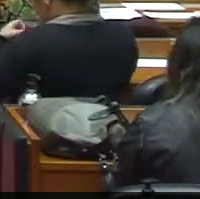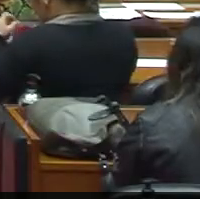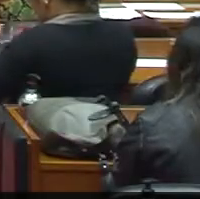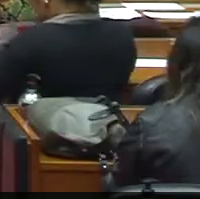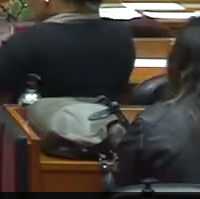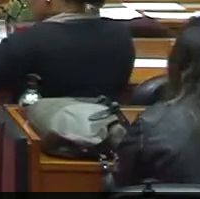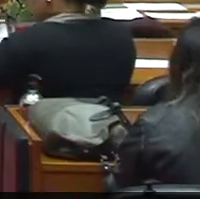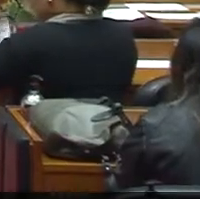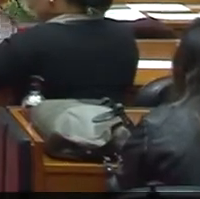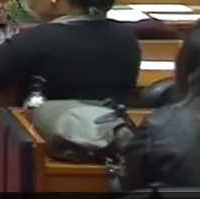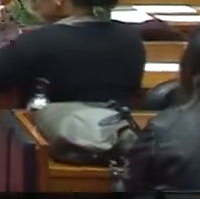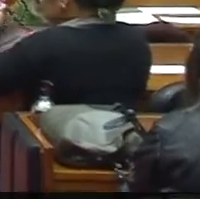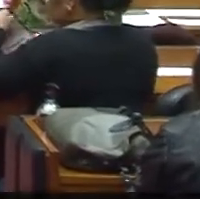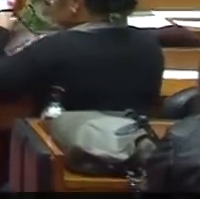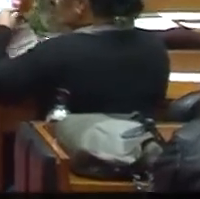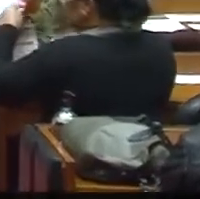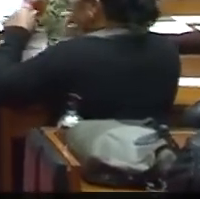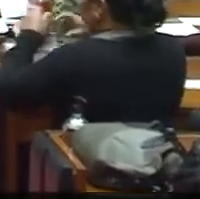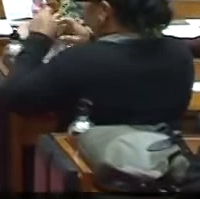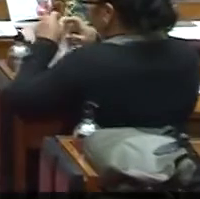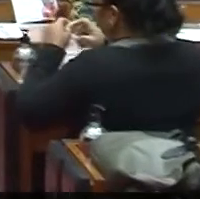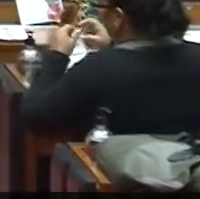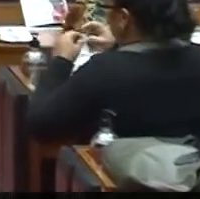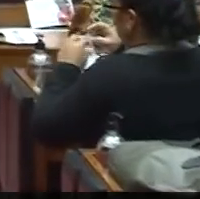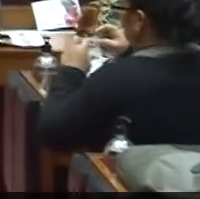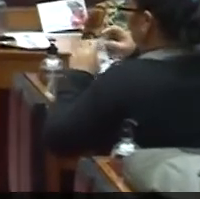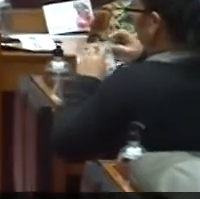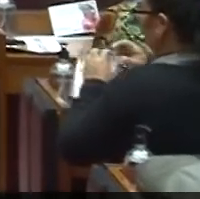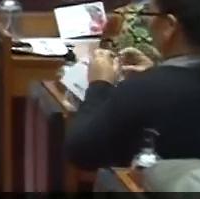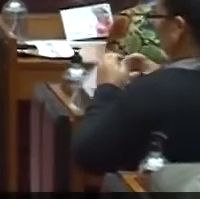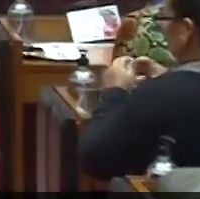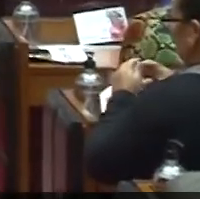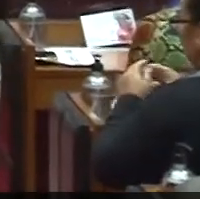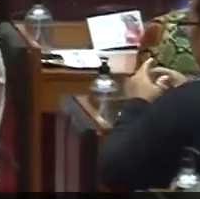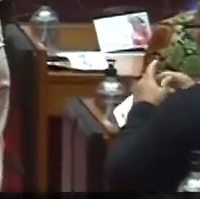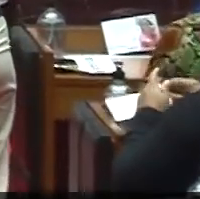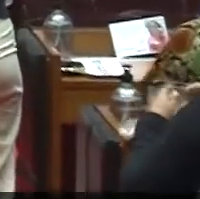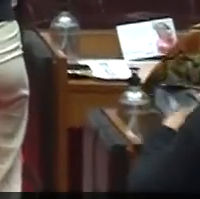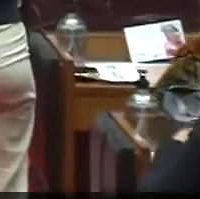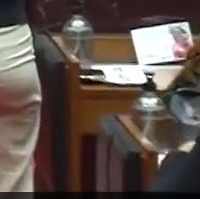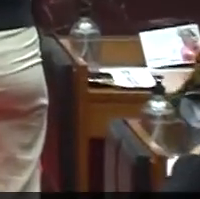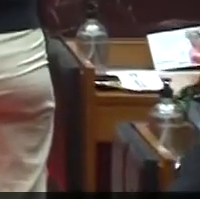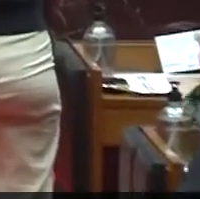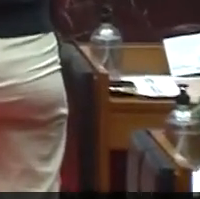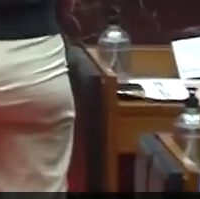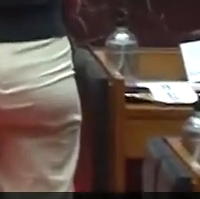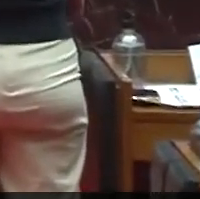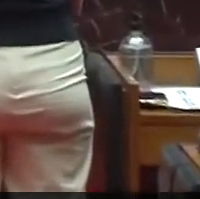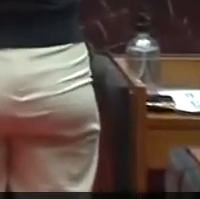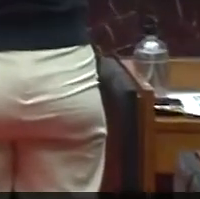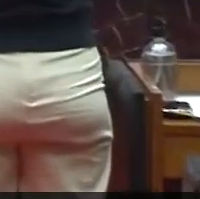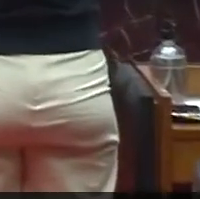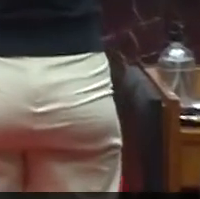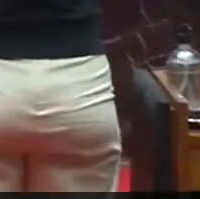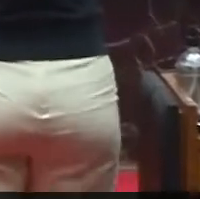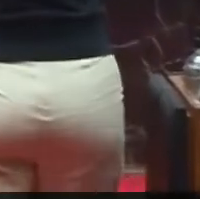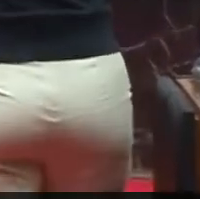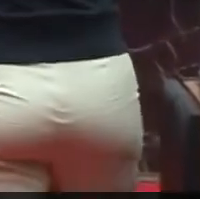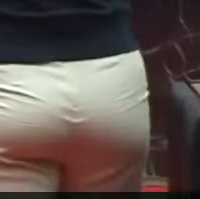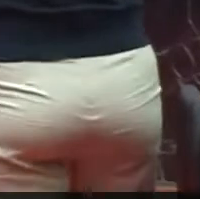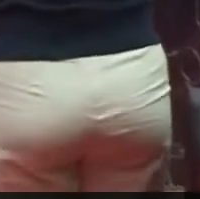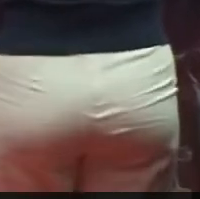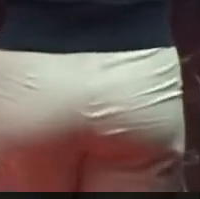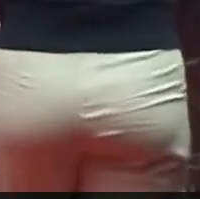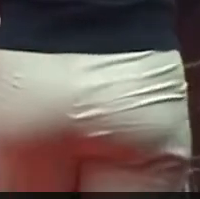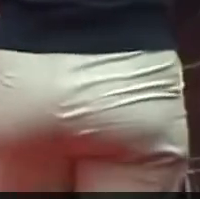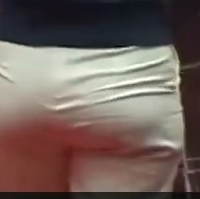apenas doze por cento das ocupantes dos ocupantes do senado da Assembleia Legislativa São mulheres e